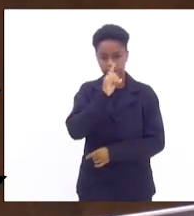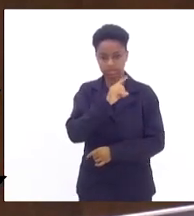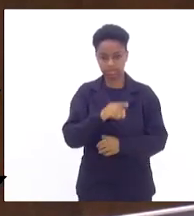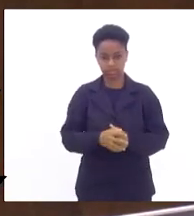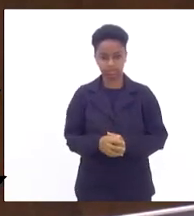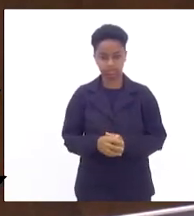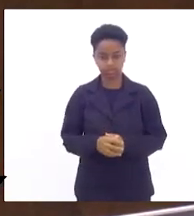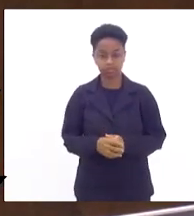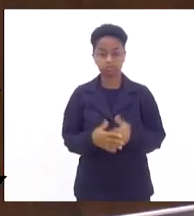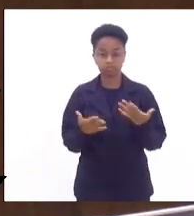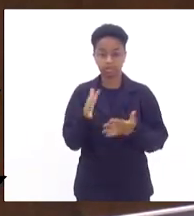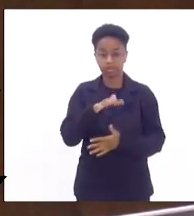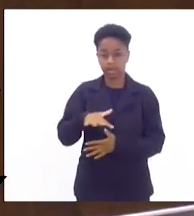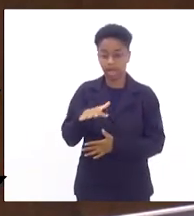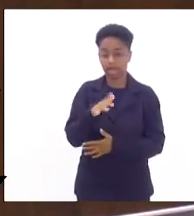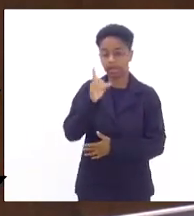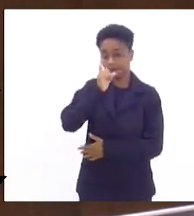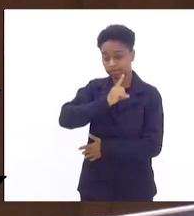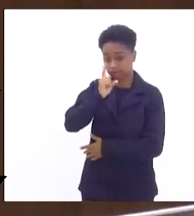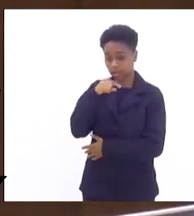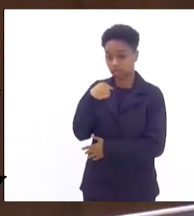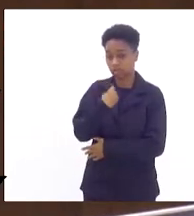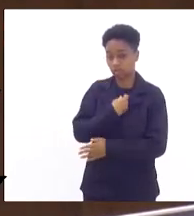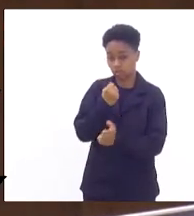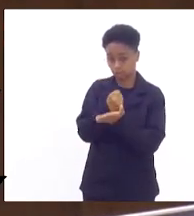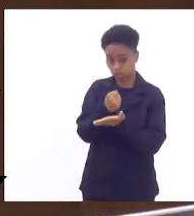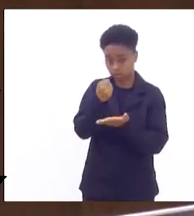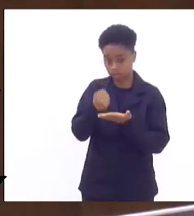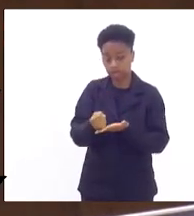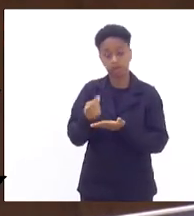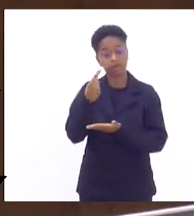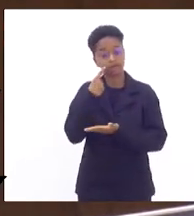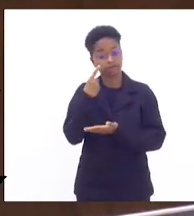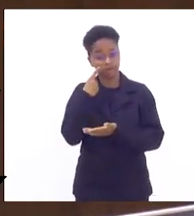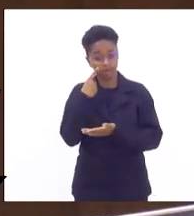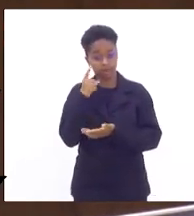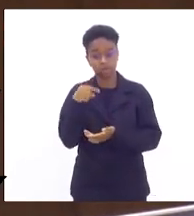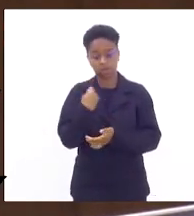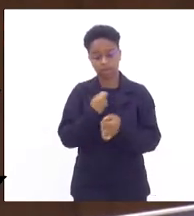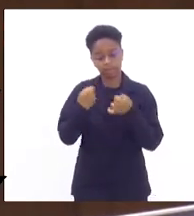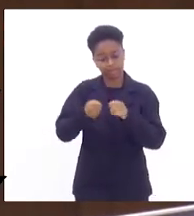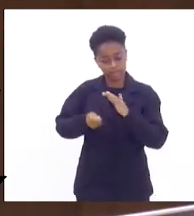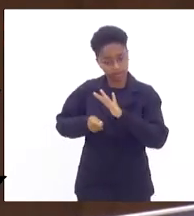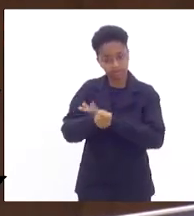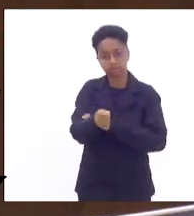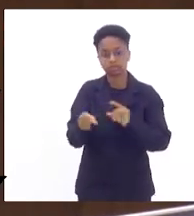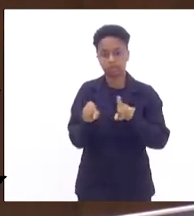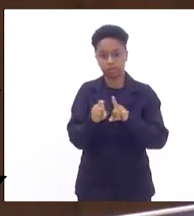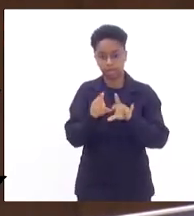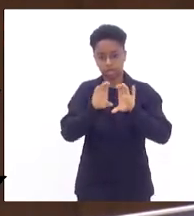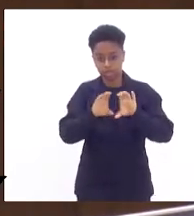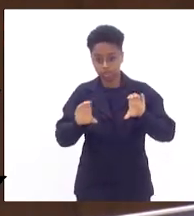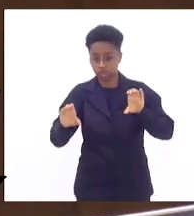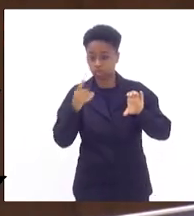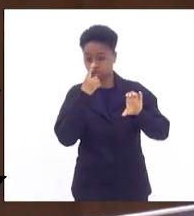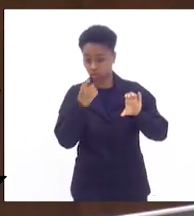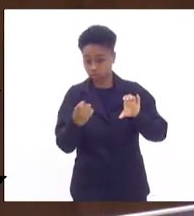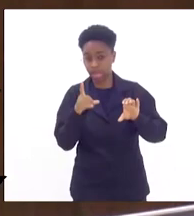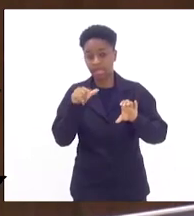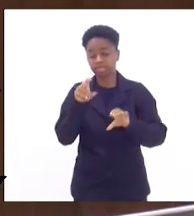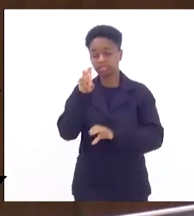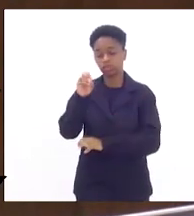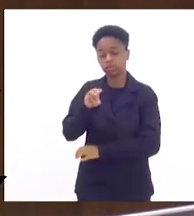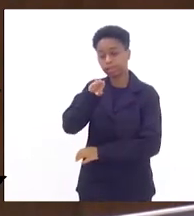nas áreas irregulares, aí o nosso contrato prevê que a gente invista também em esgoto, serão mais